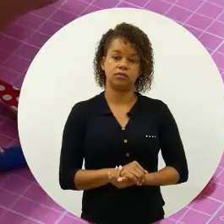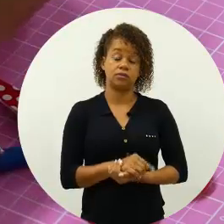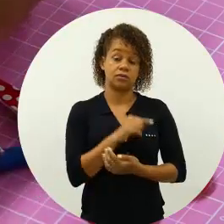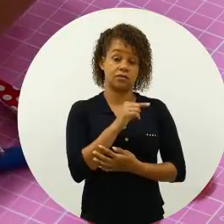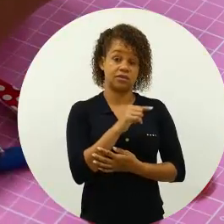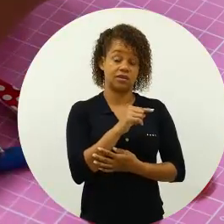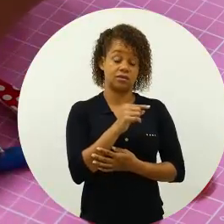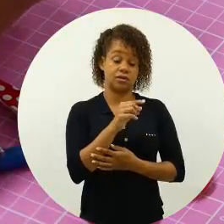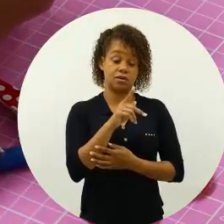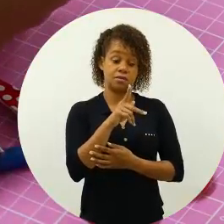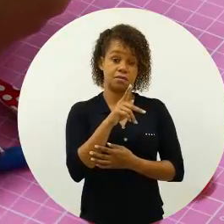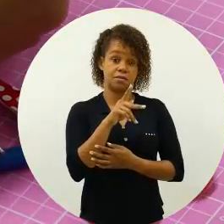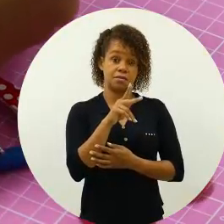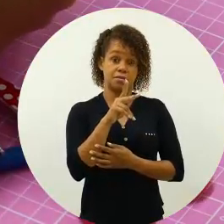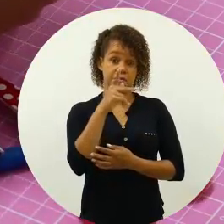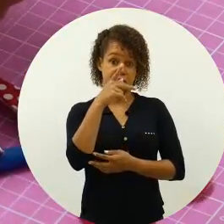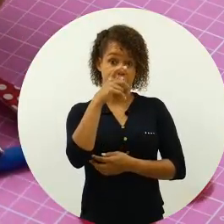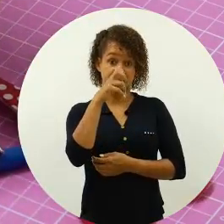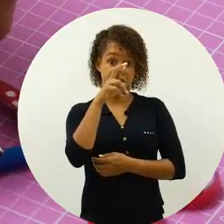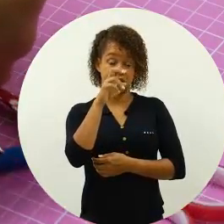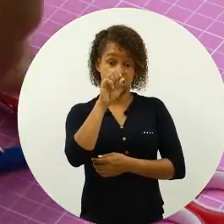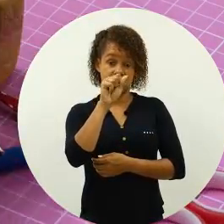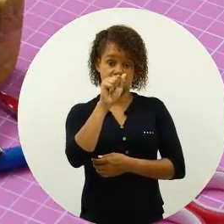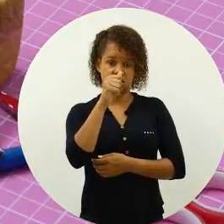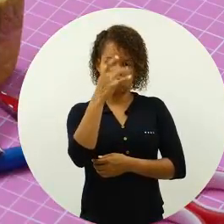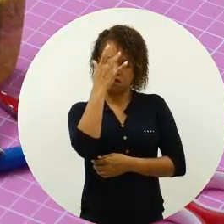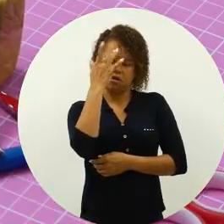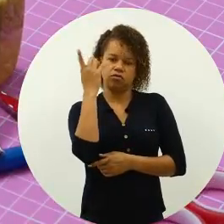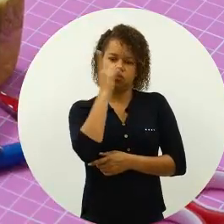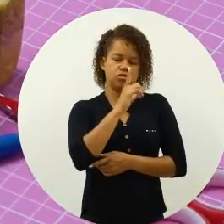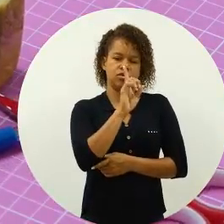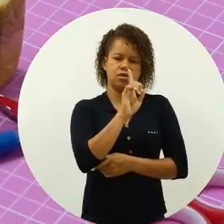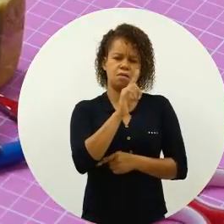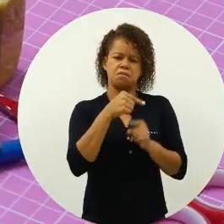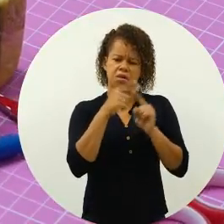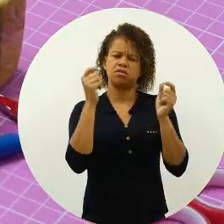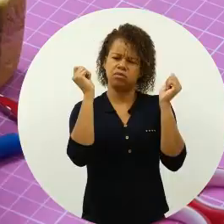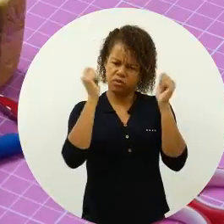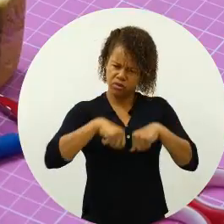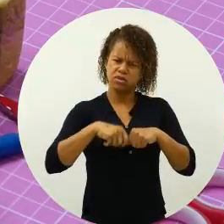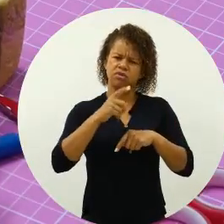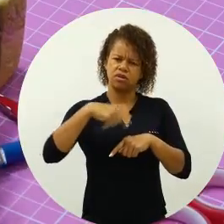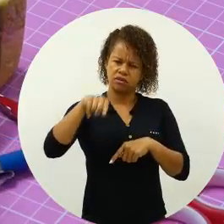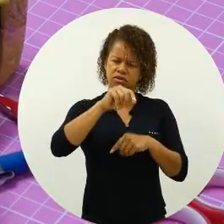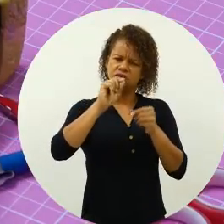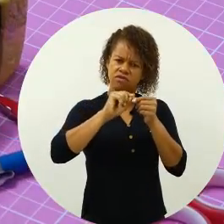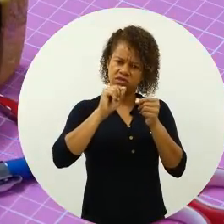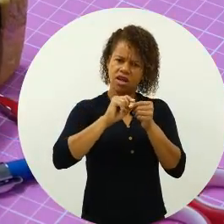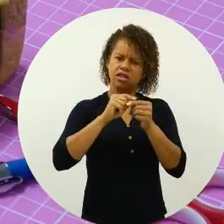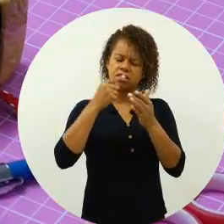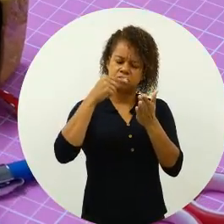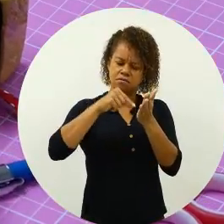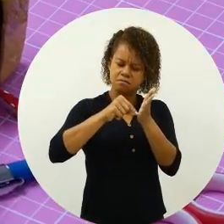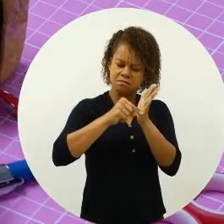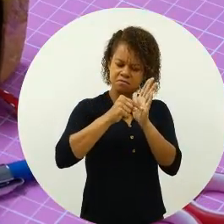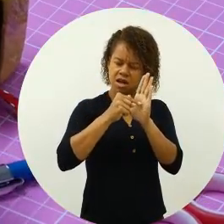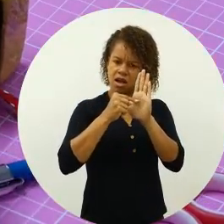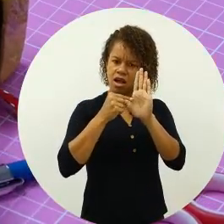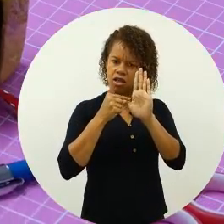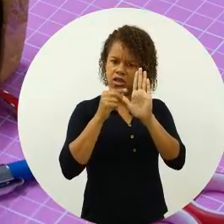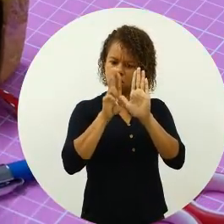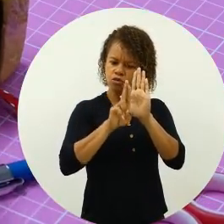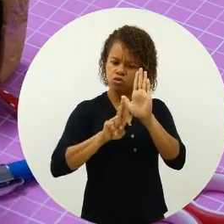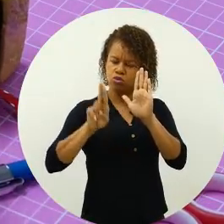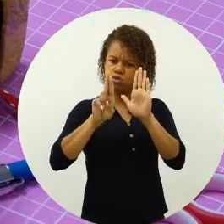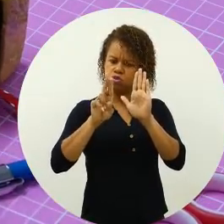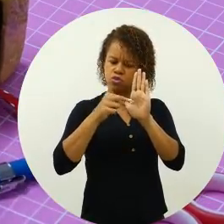Essa prensa não é fácil de conseguir. Então, mas é possível que você faça essa marcação sem o uso dela.